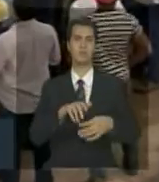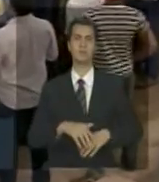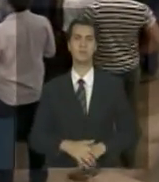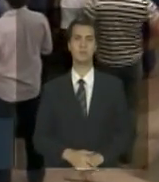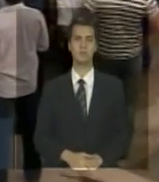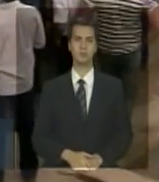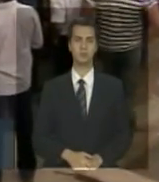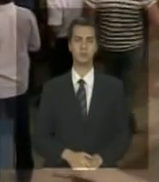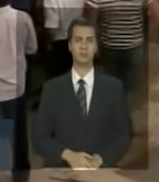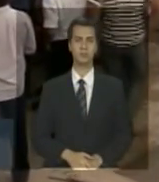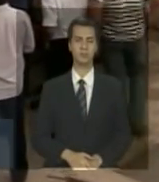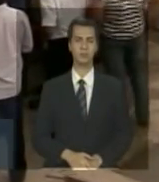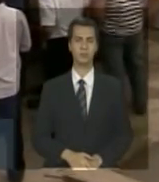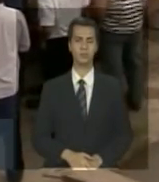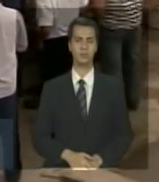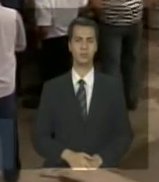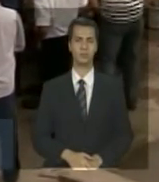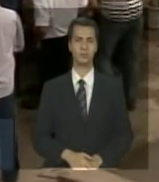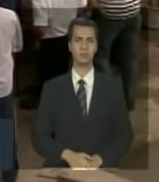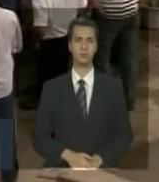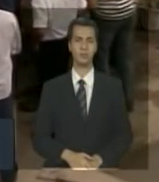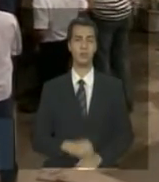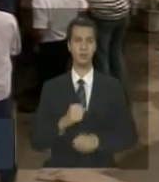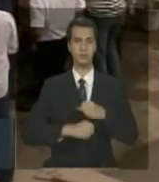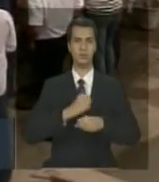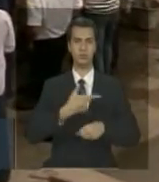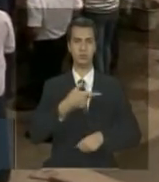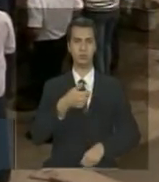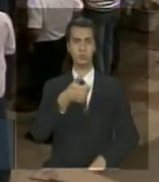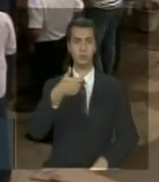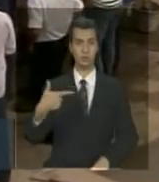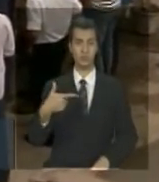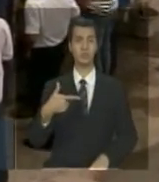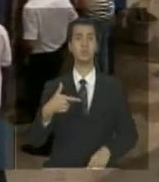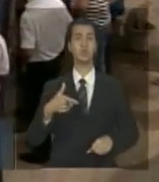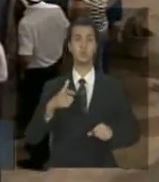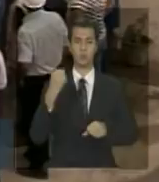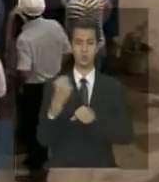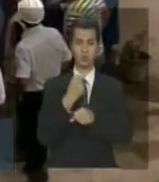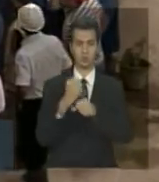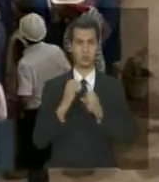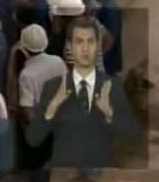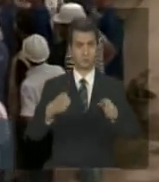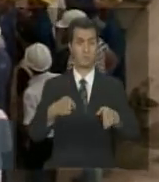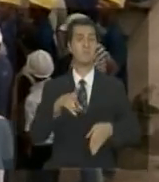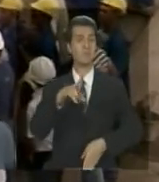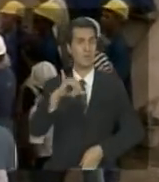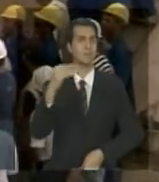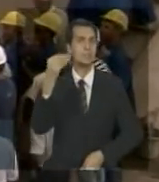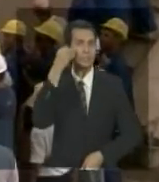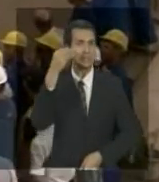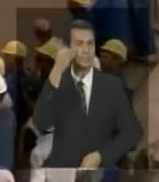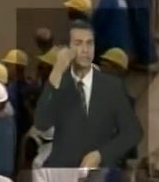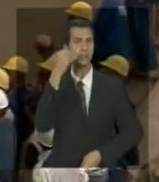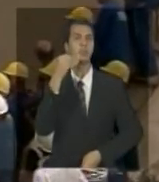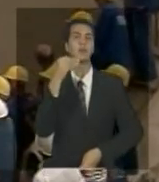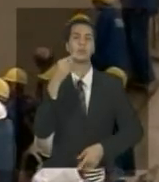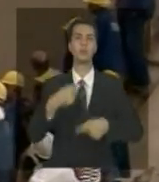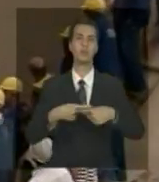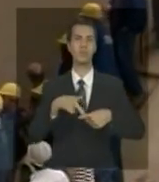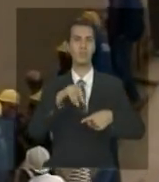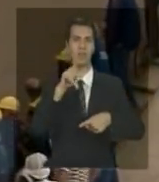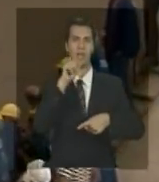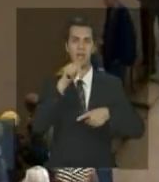Ainda em 2012, as estruturas serão testadas num projeto piloto de 16 quilômetros em floresta, que